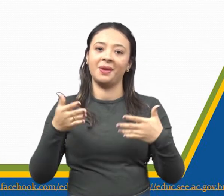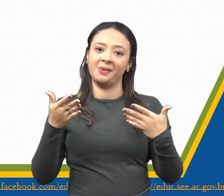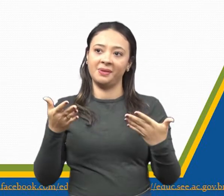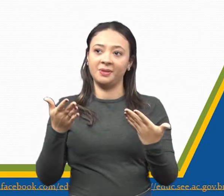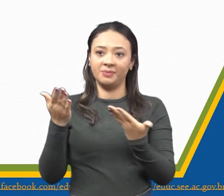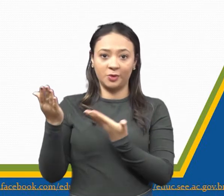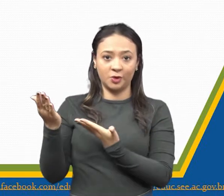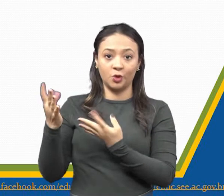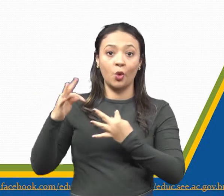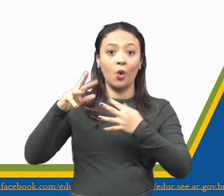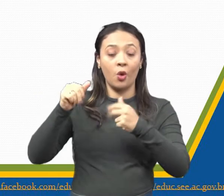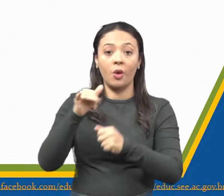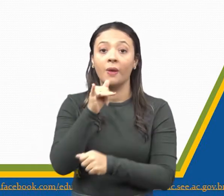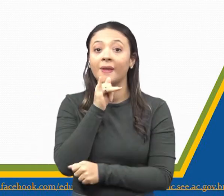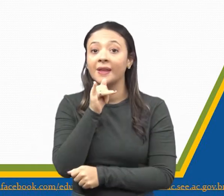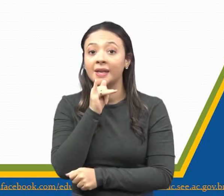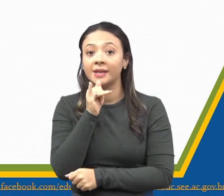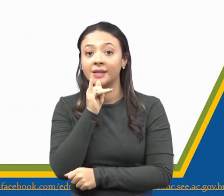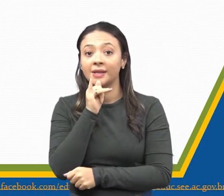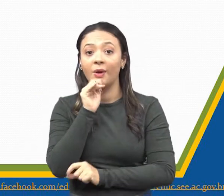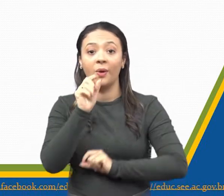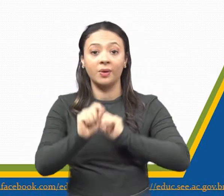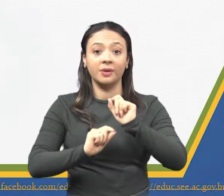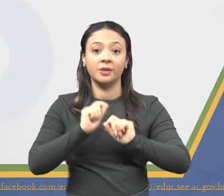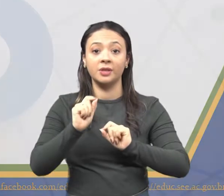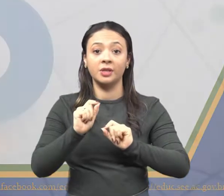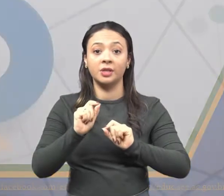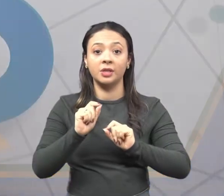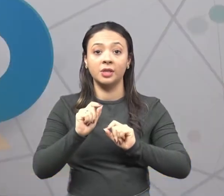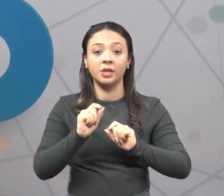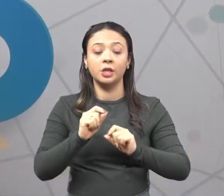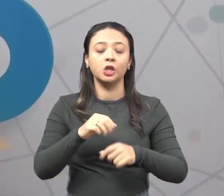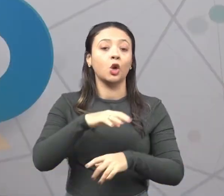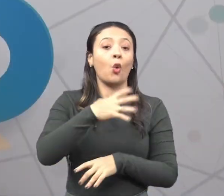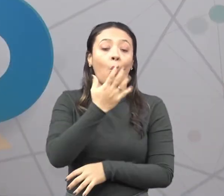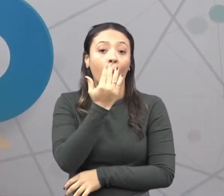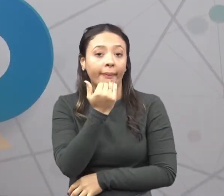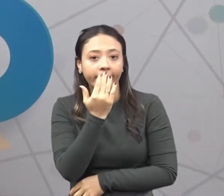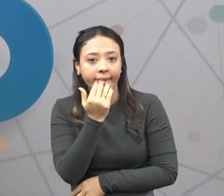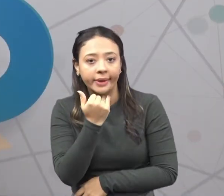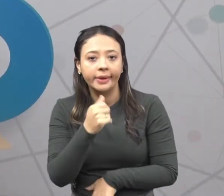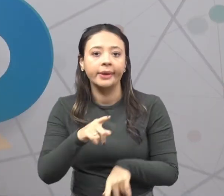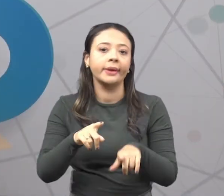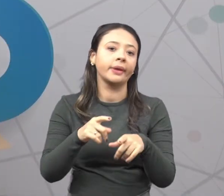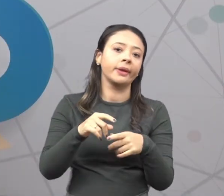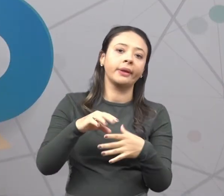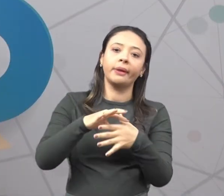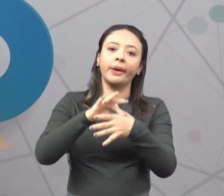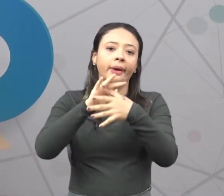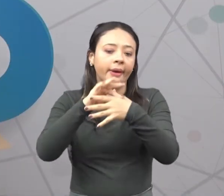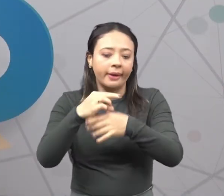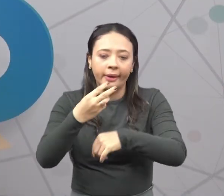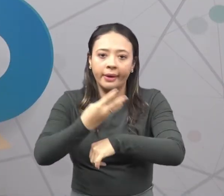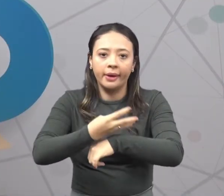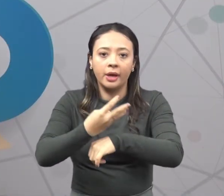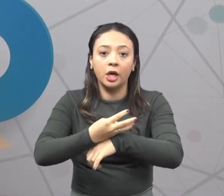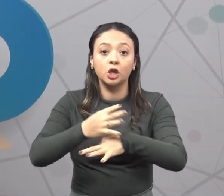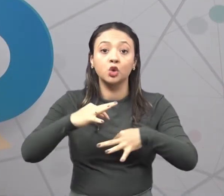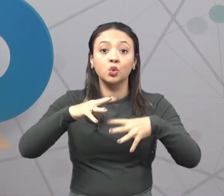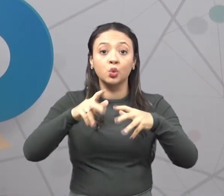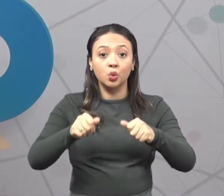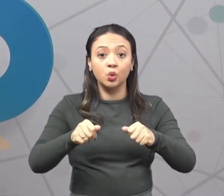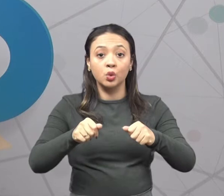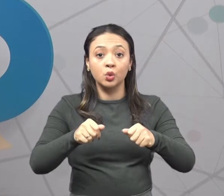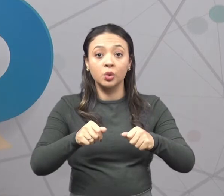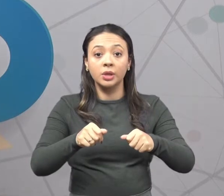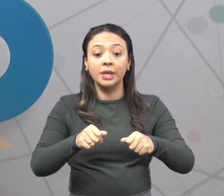Esses são exemplos de alimentos, né, de carnes, de minerais que são